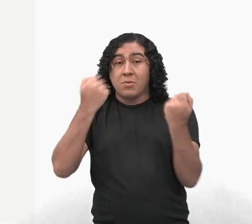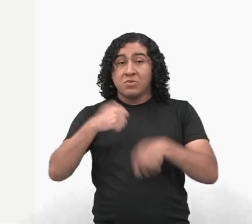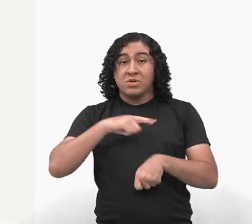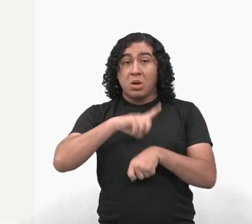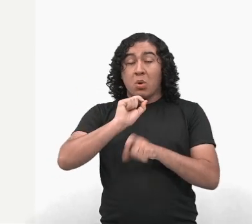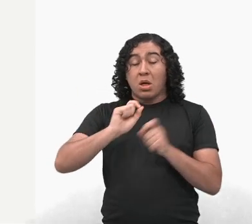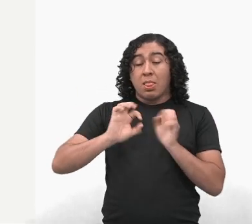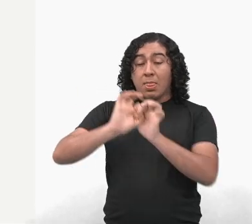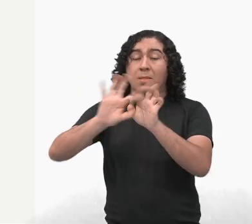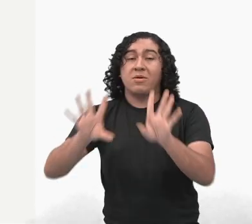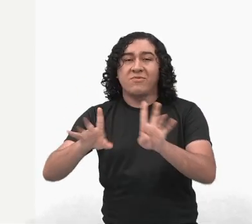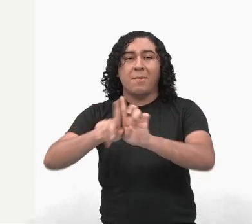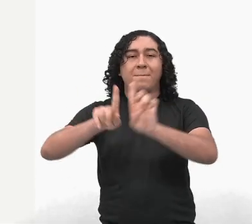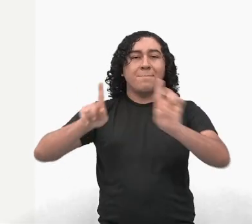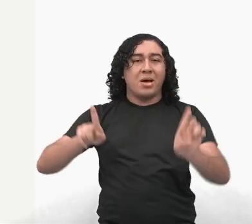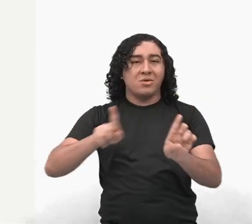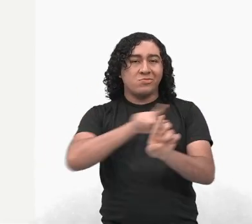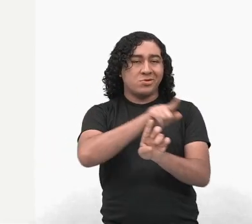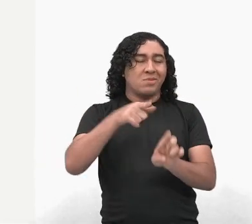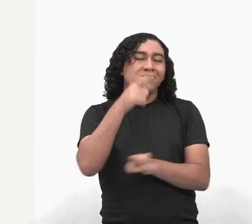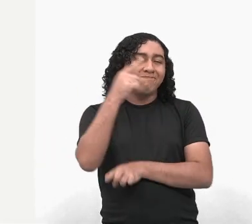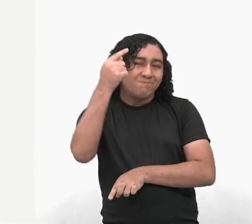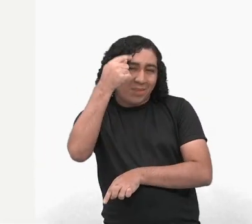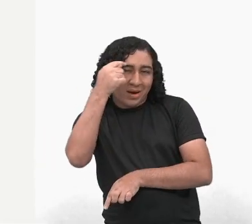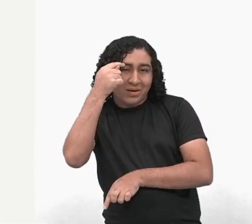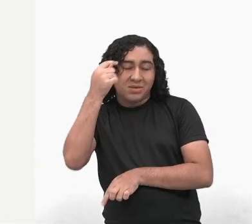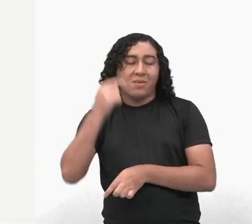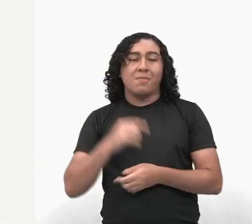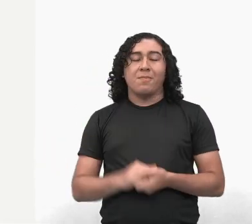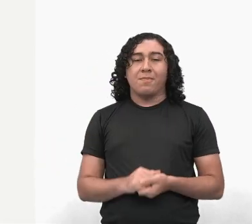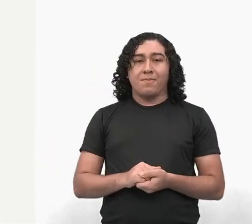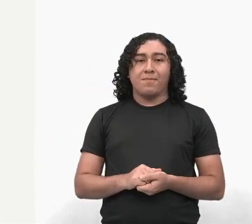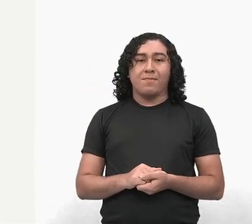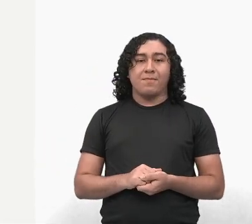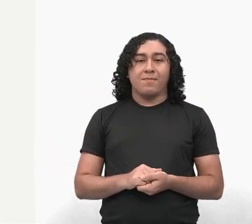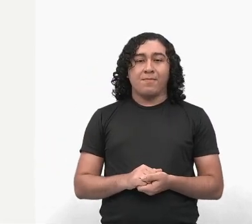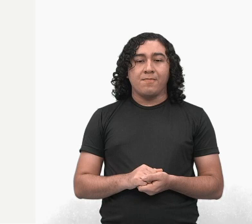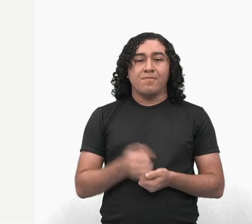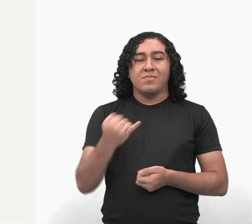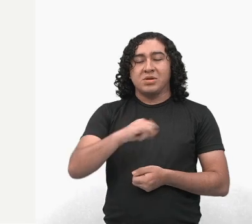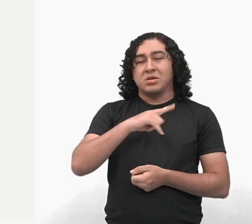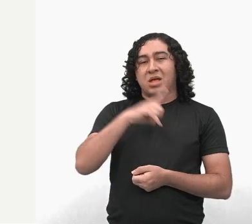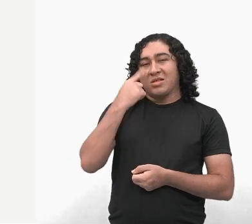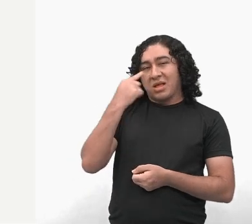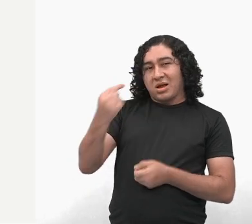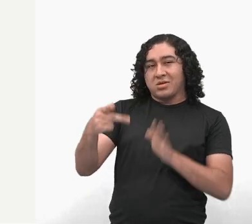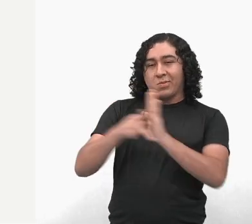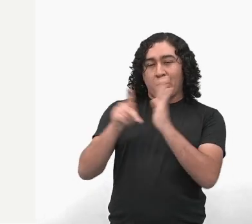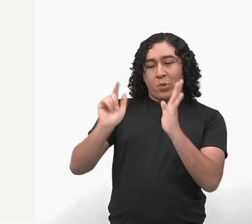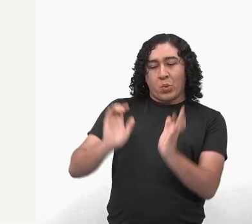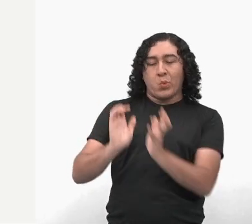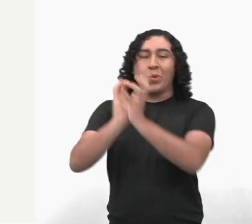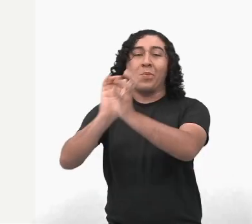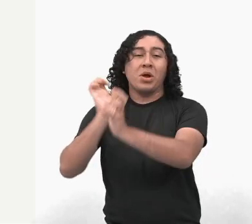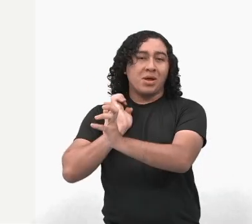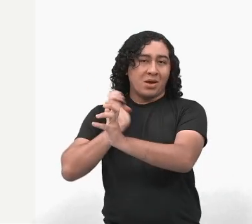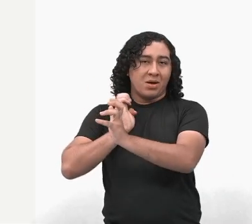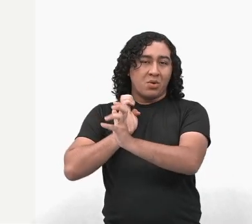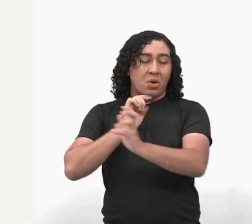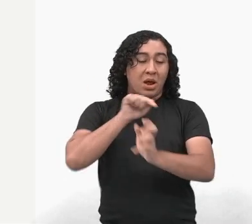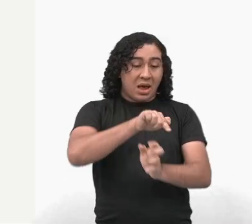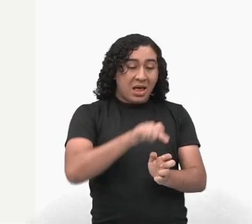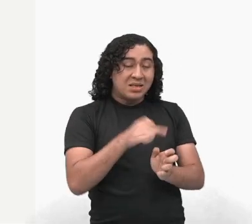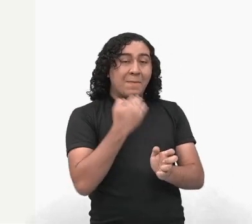alforriados, só que, como vocês devem imaginar, como é um anseio da camada mais baixa da população,